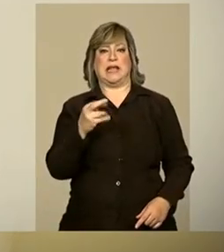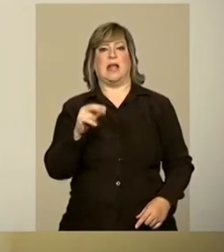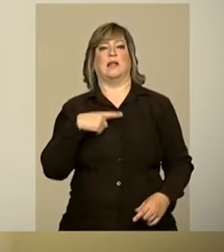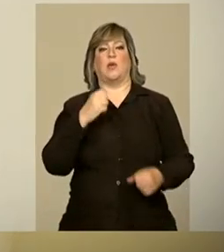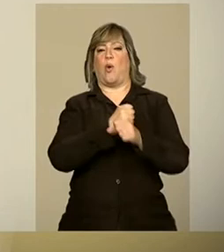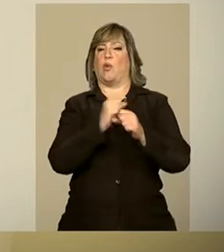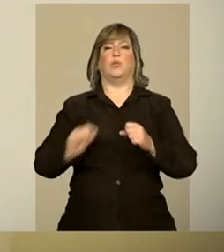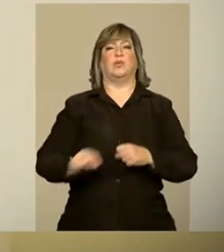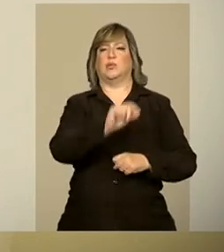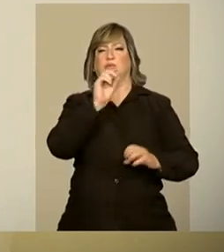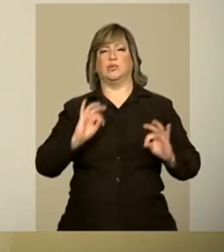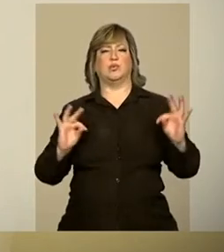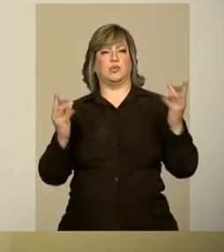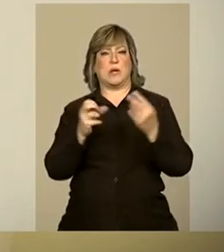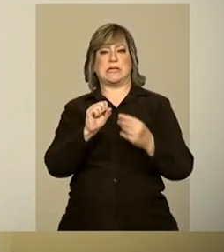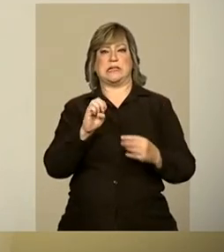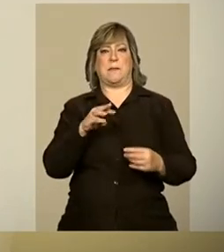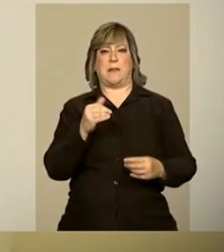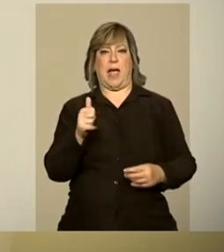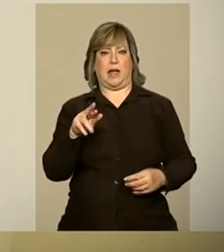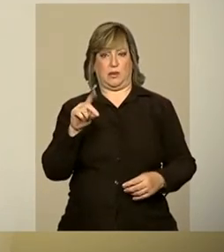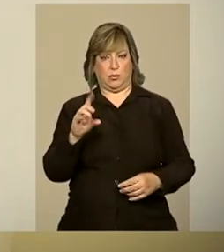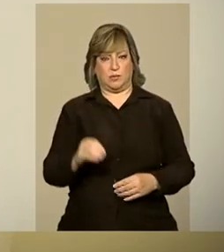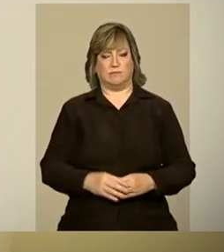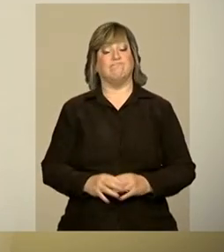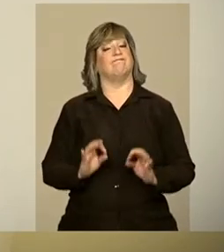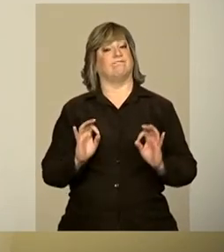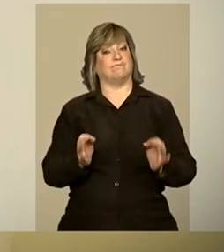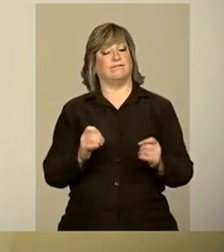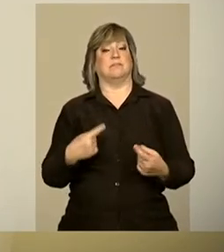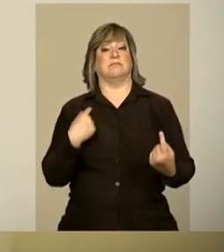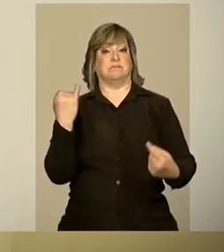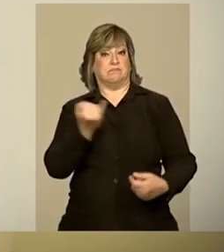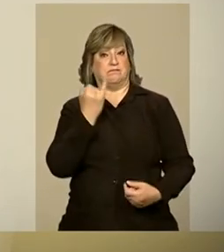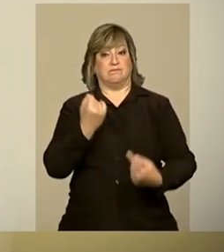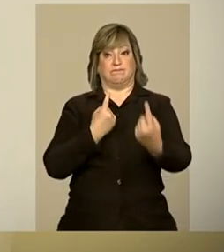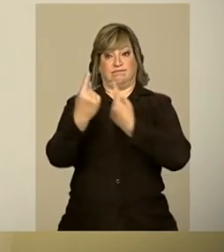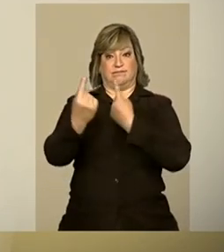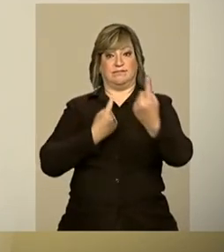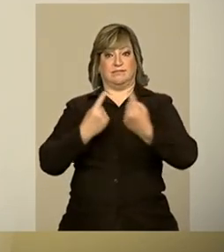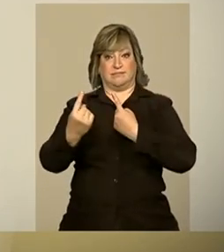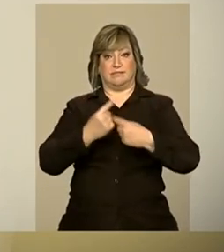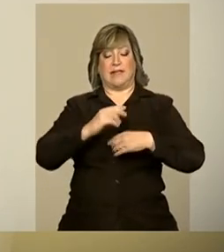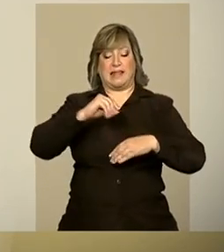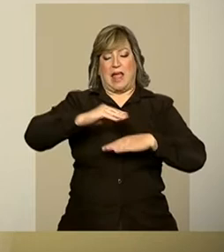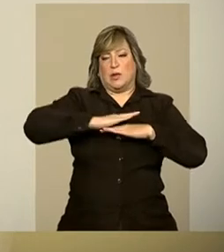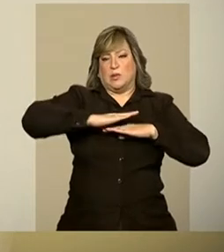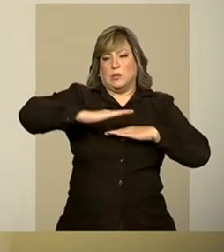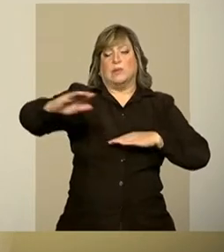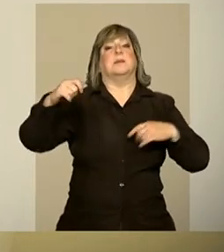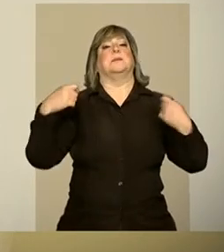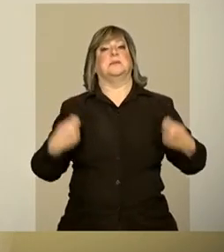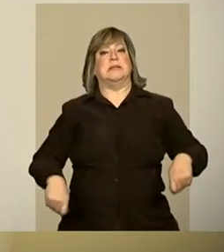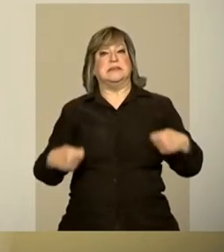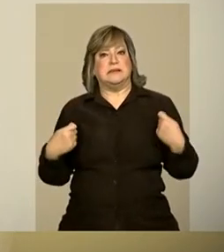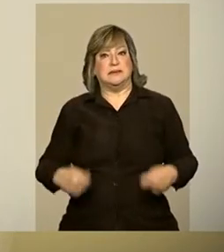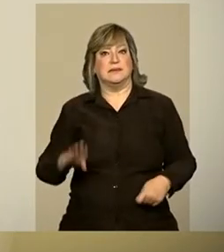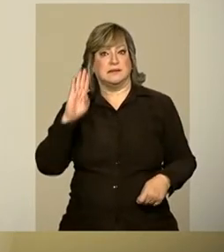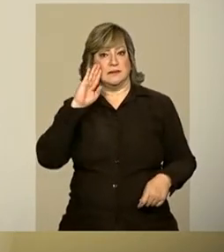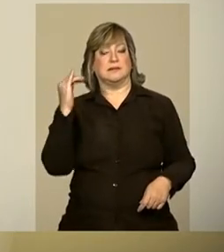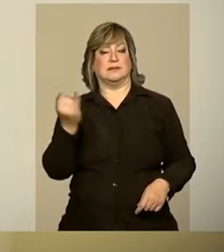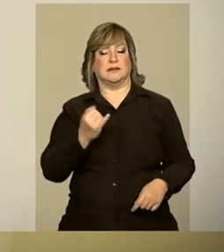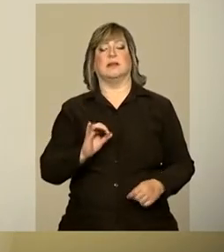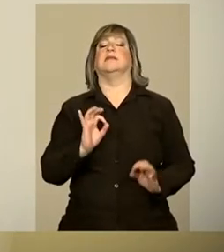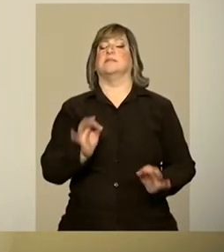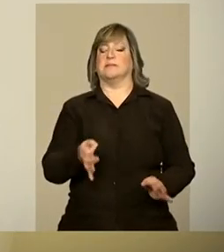semiárido. É, presidenta, para quem produz no campo, ter uma estrada em boas condições faz toda a diferença. Toda a diferença do mundo. Quem mora